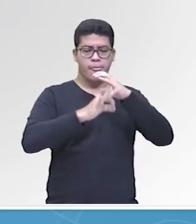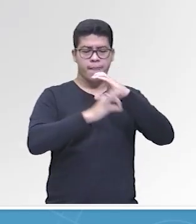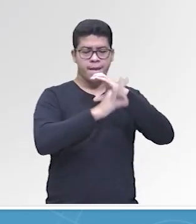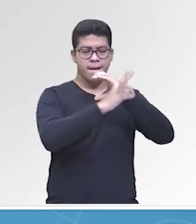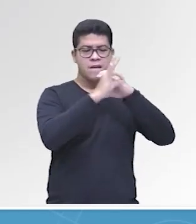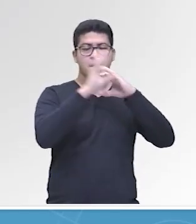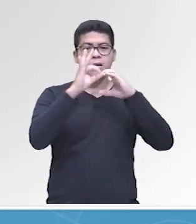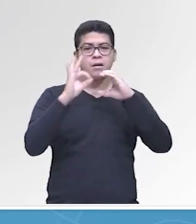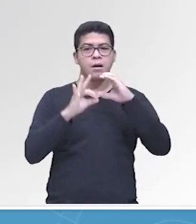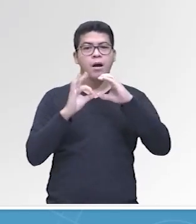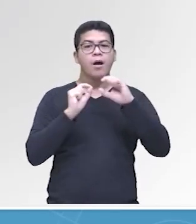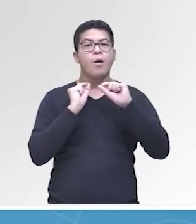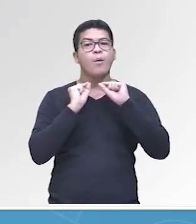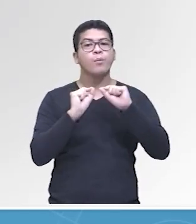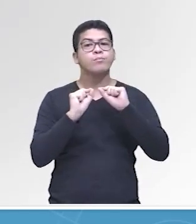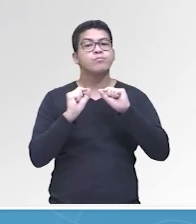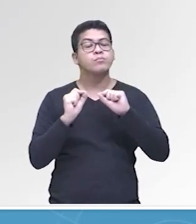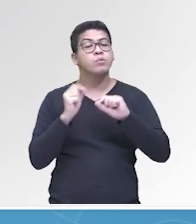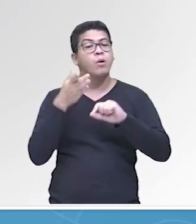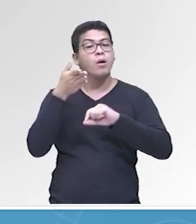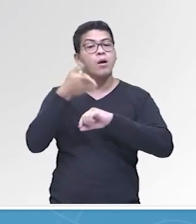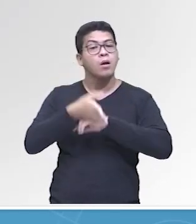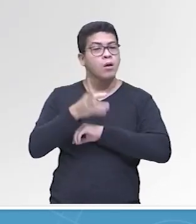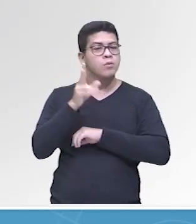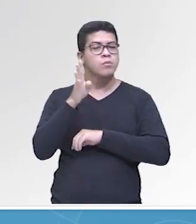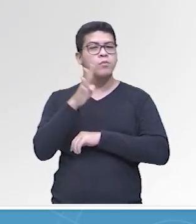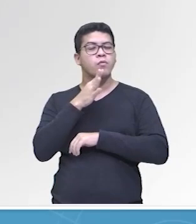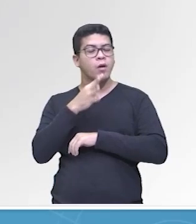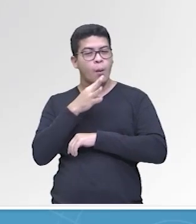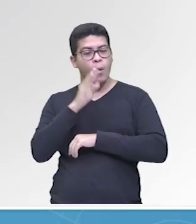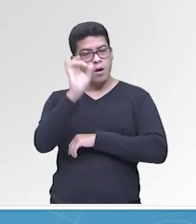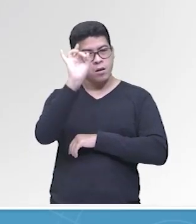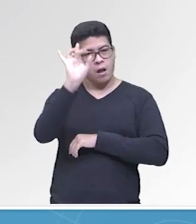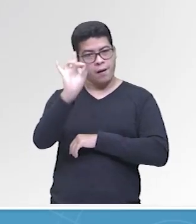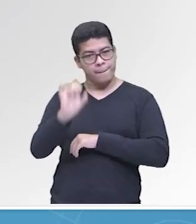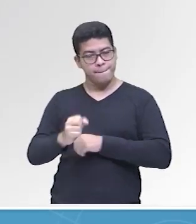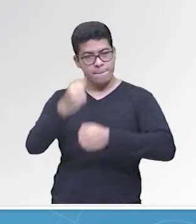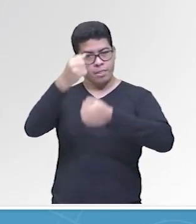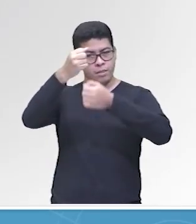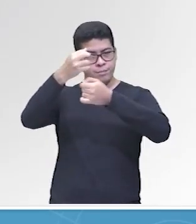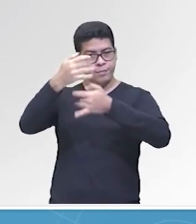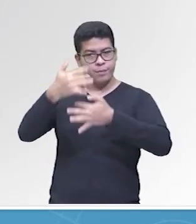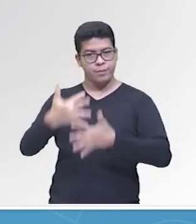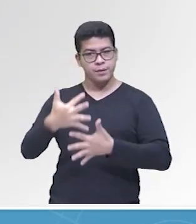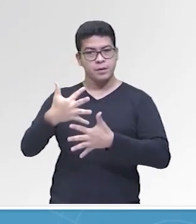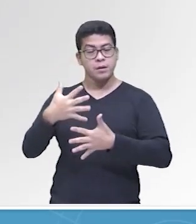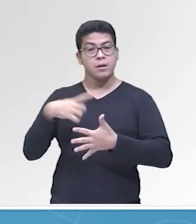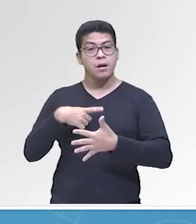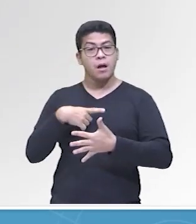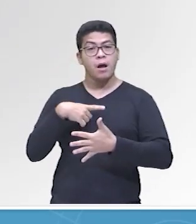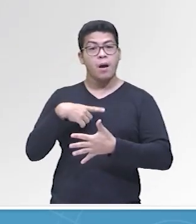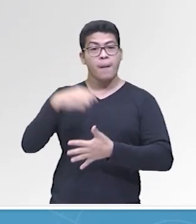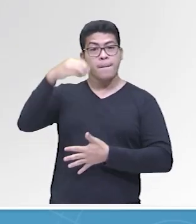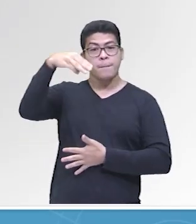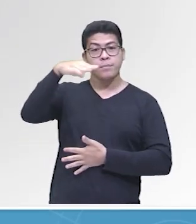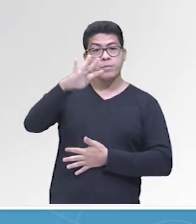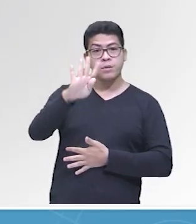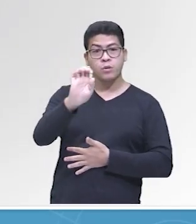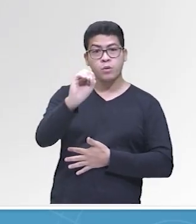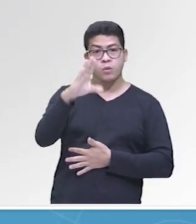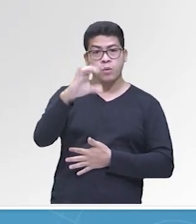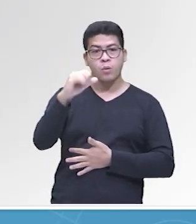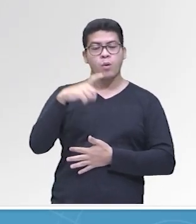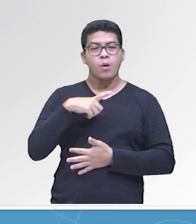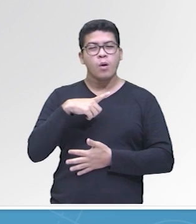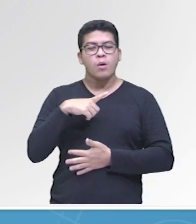e elas são responsáveis por realizar essas atividades. Vamos conhecer cada uma Vamos começar pelas mitocôndrias. As mitocôndrias